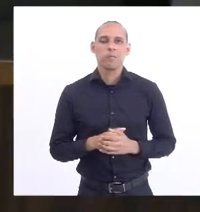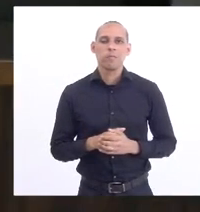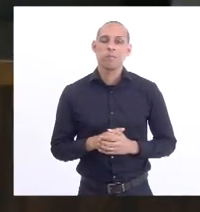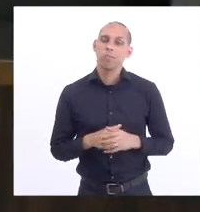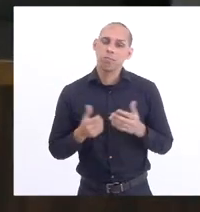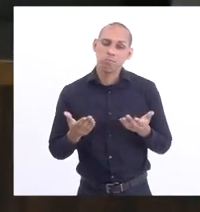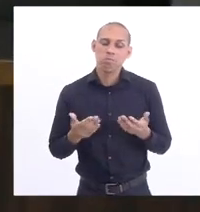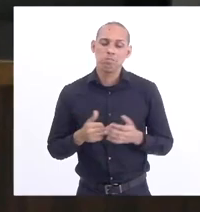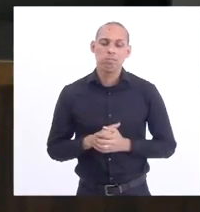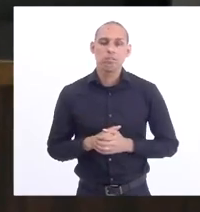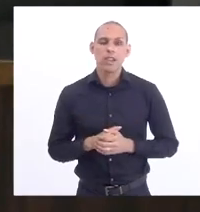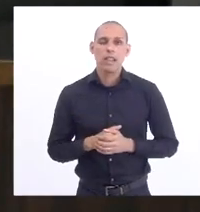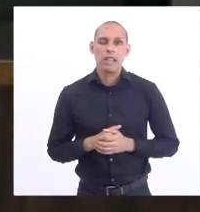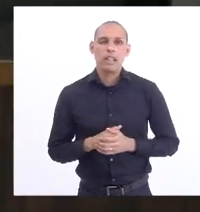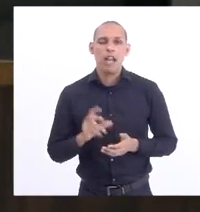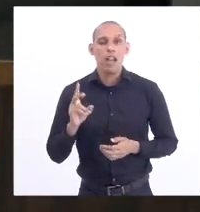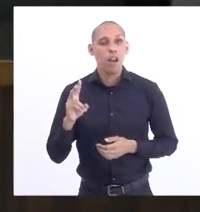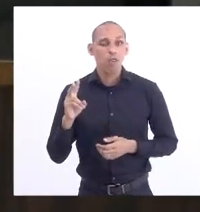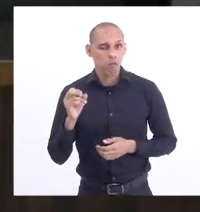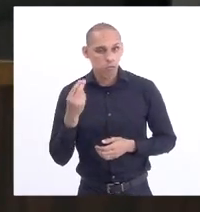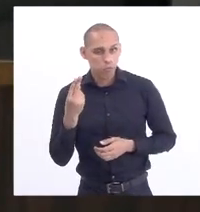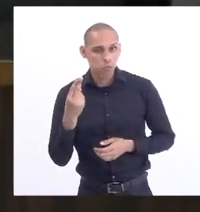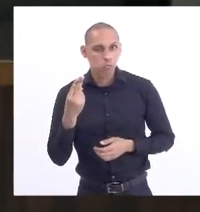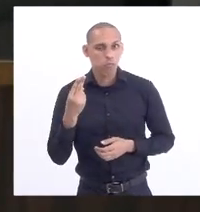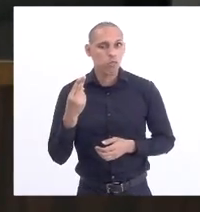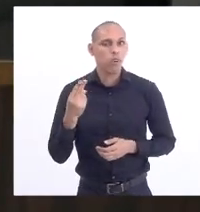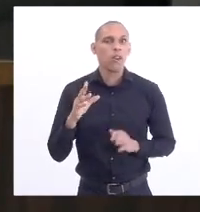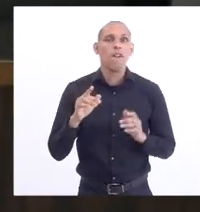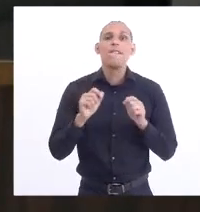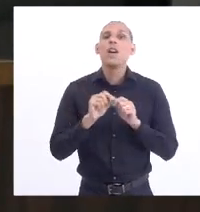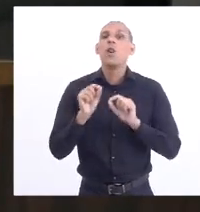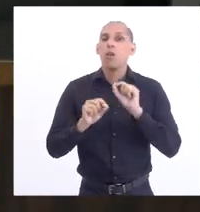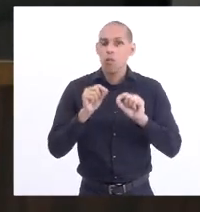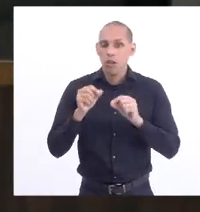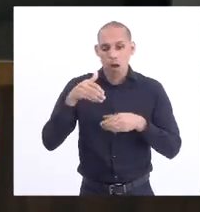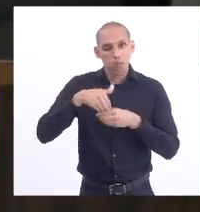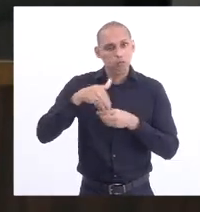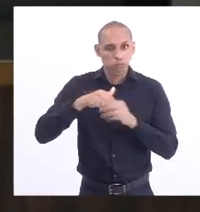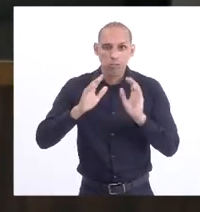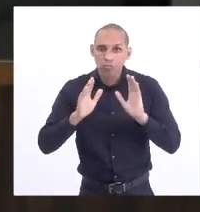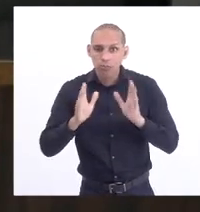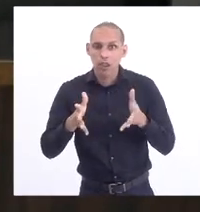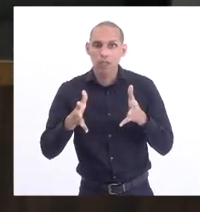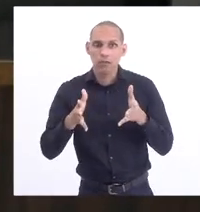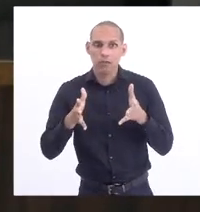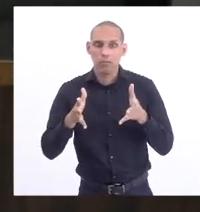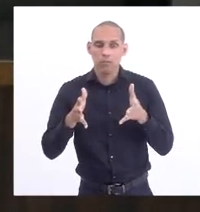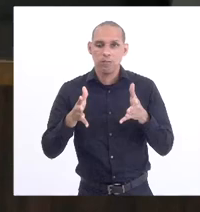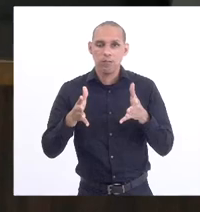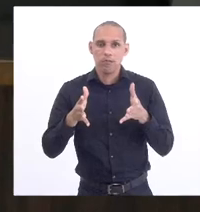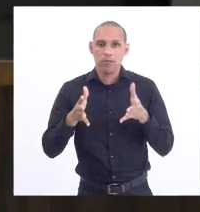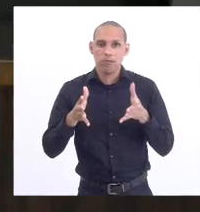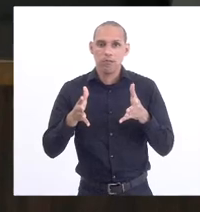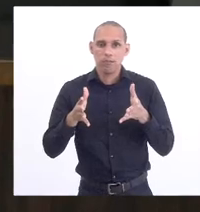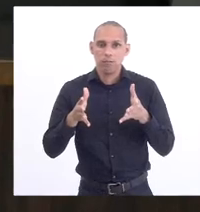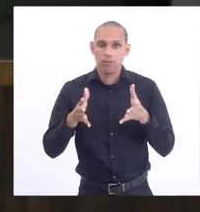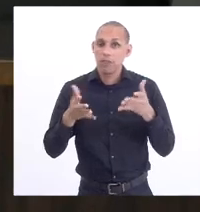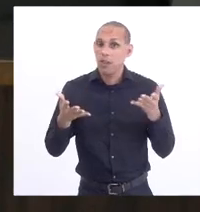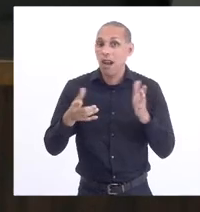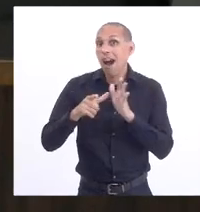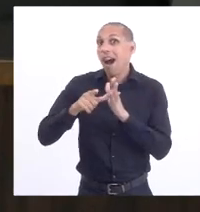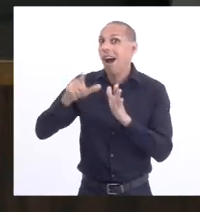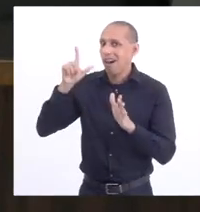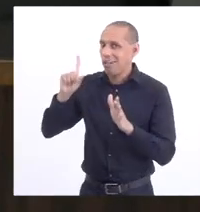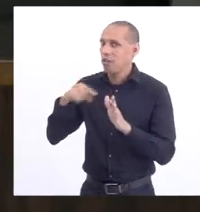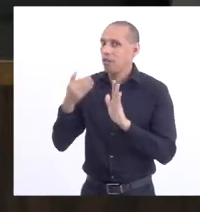Tá. Então, eu vou abrir uma exceção, porque o projeto já está em votação. Quando, antes de cantar, a